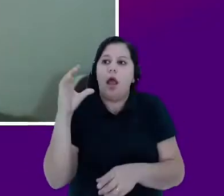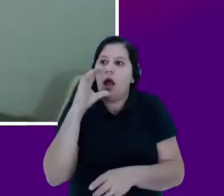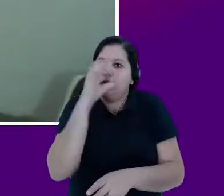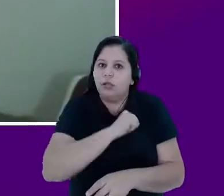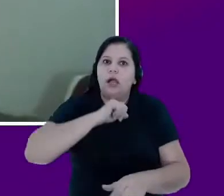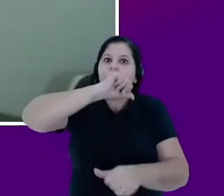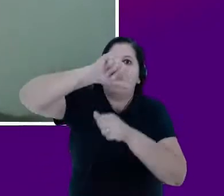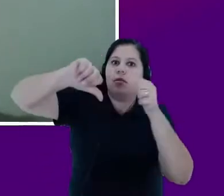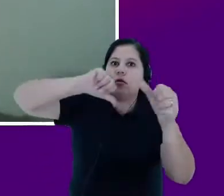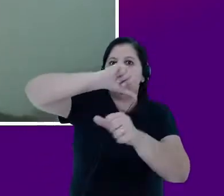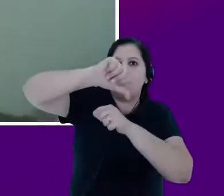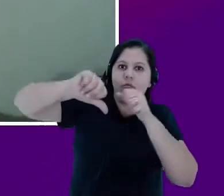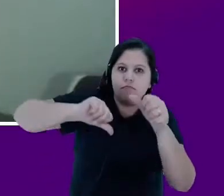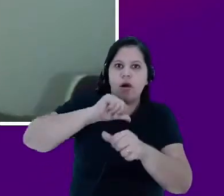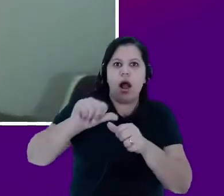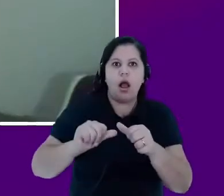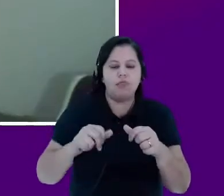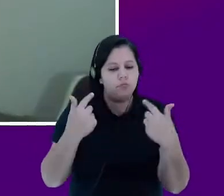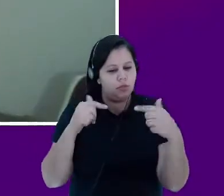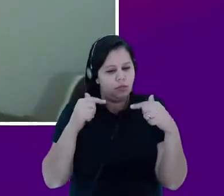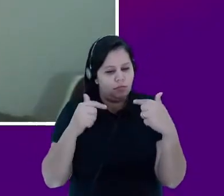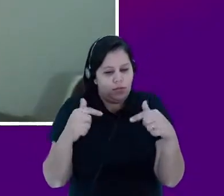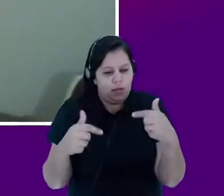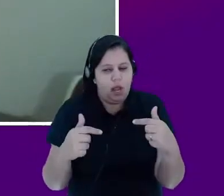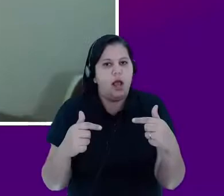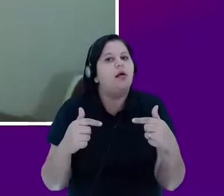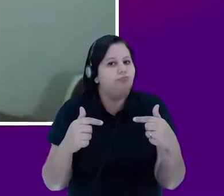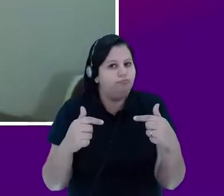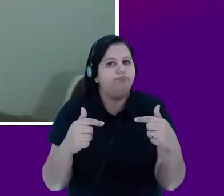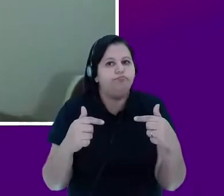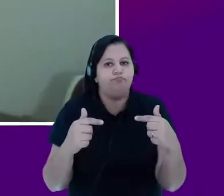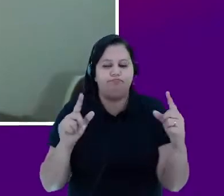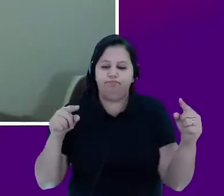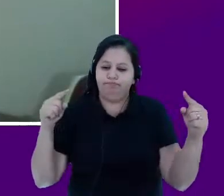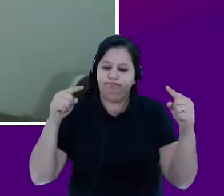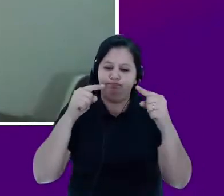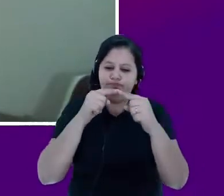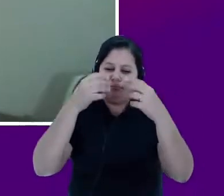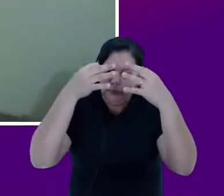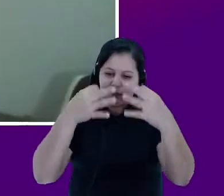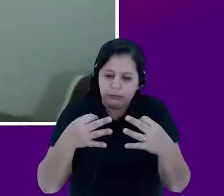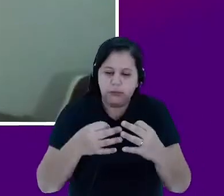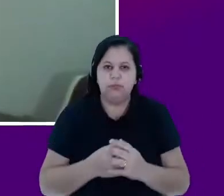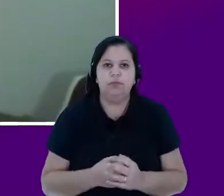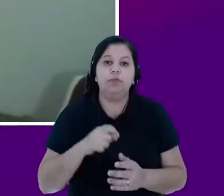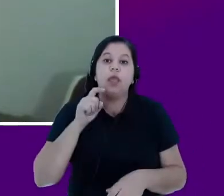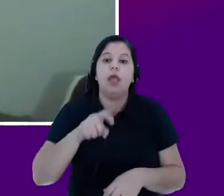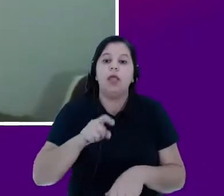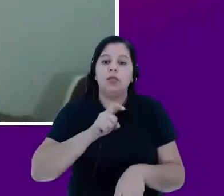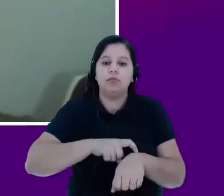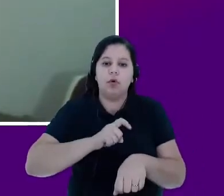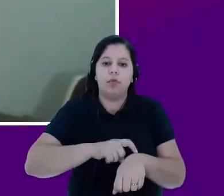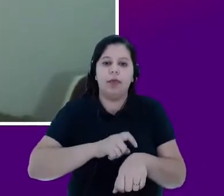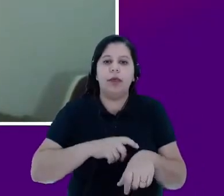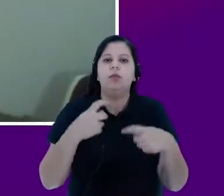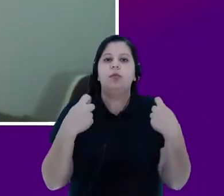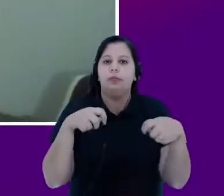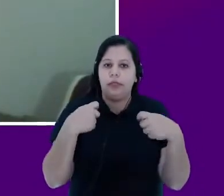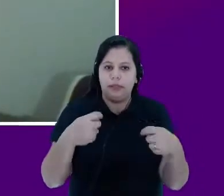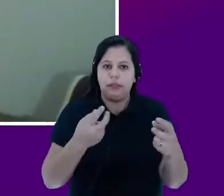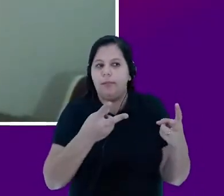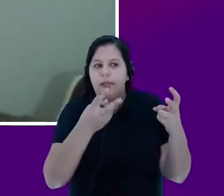ecossistema e exercer com maestria sua missão. O momento com o qual estamos enfrentando deve ser percebido como um horizonte